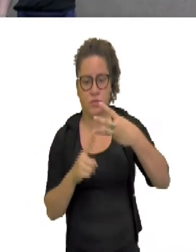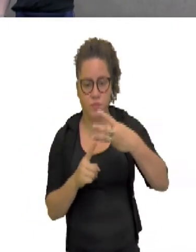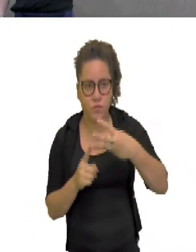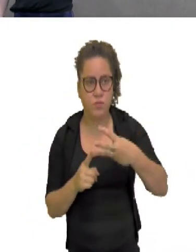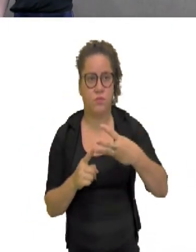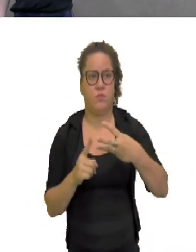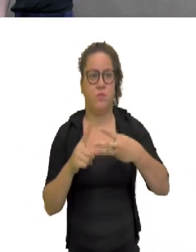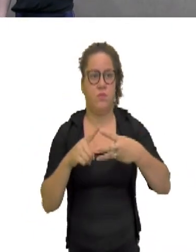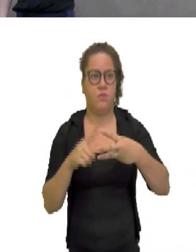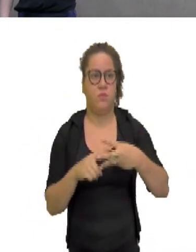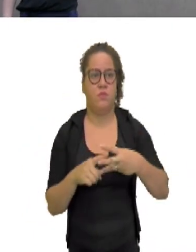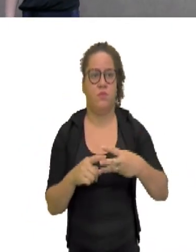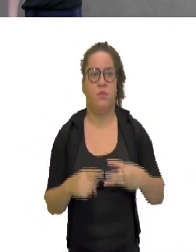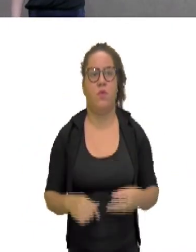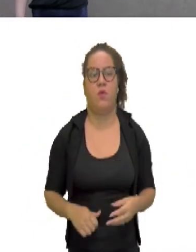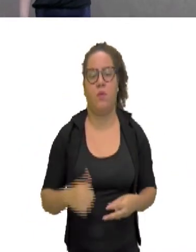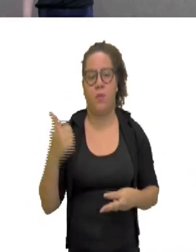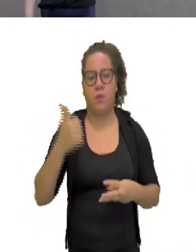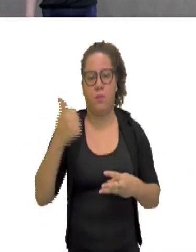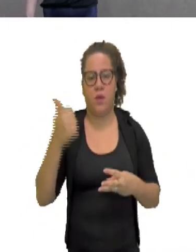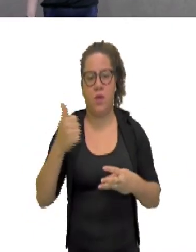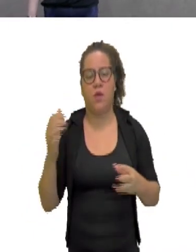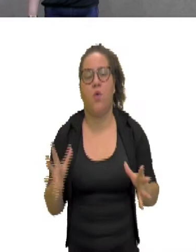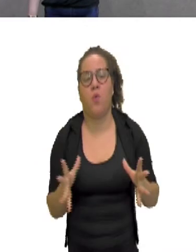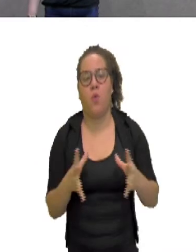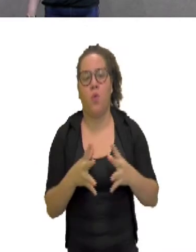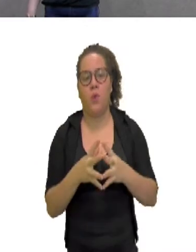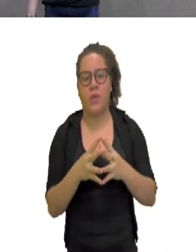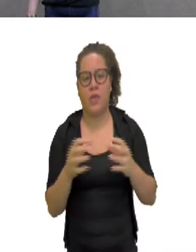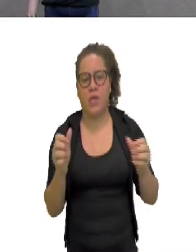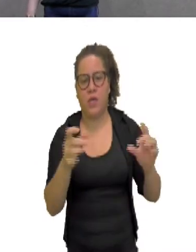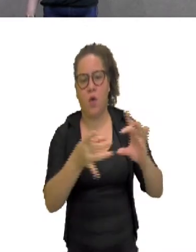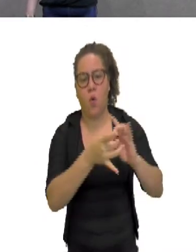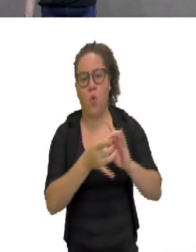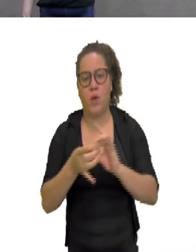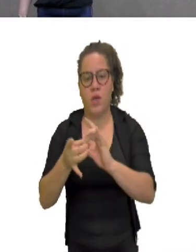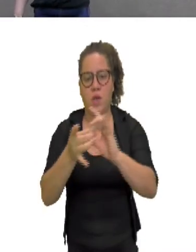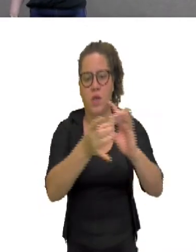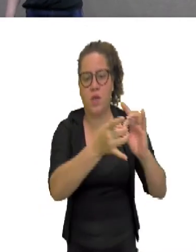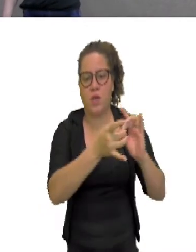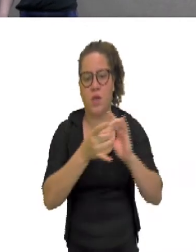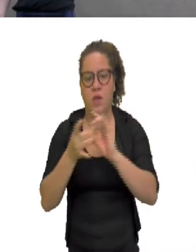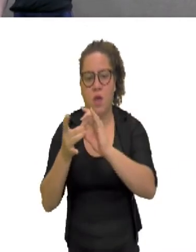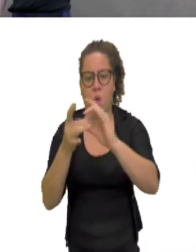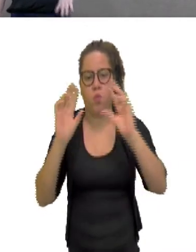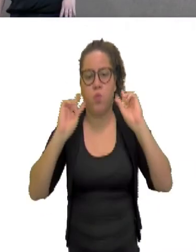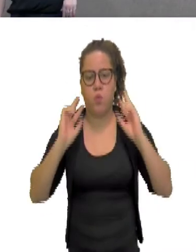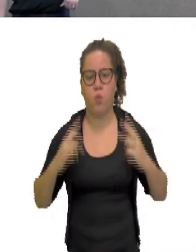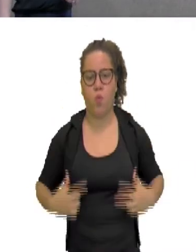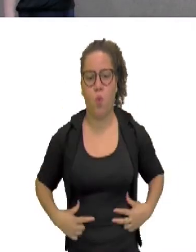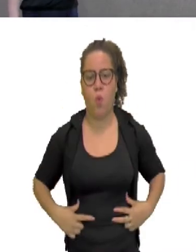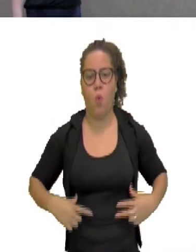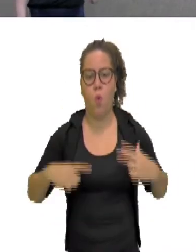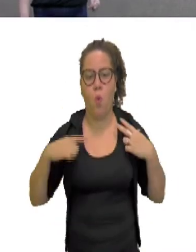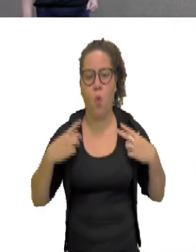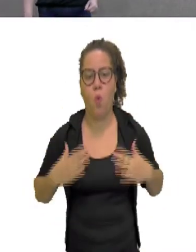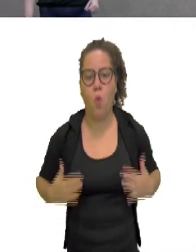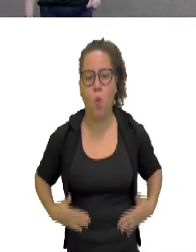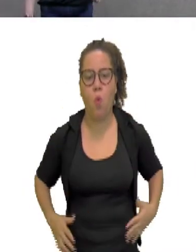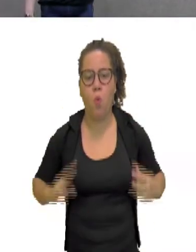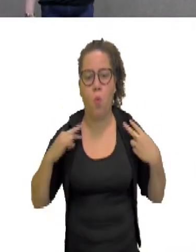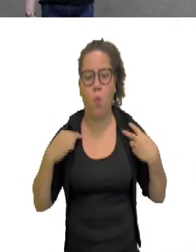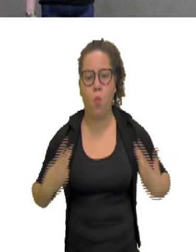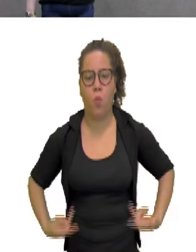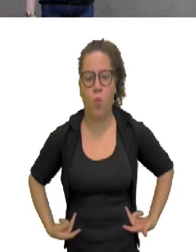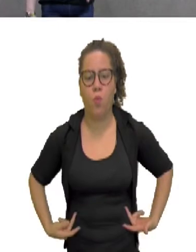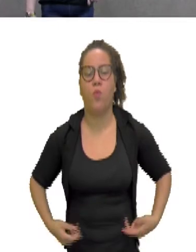como função principal unir as estruturas do corpo. O tecido ósseo forma os ossos